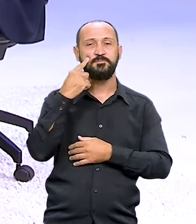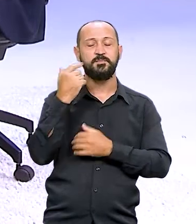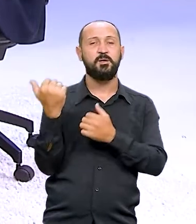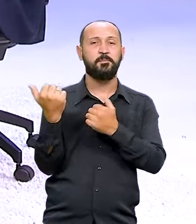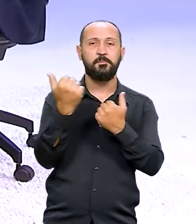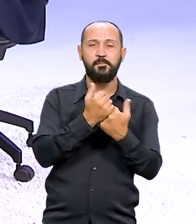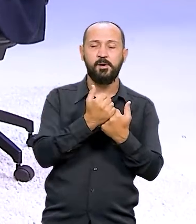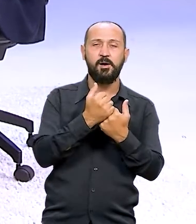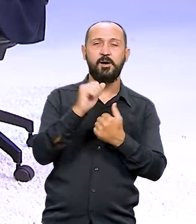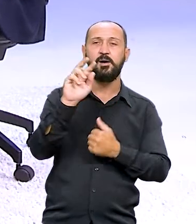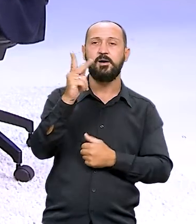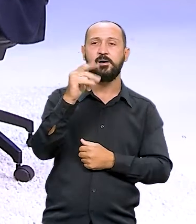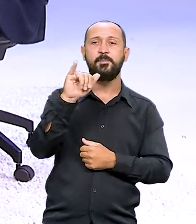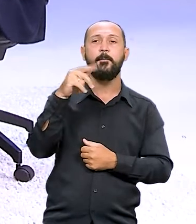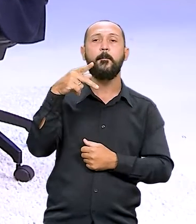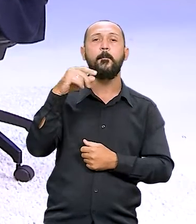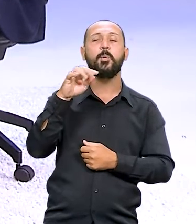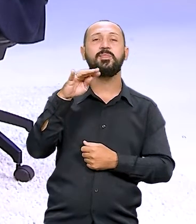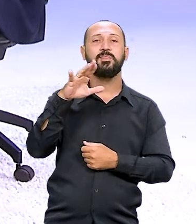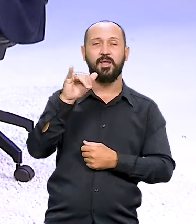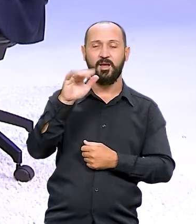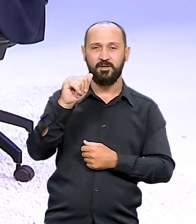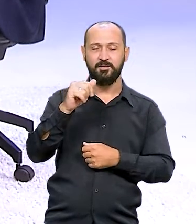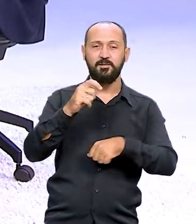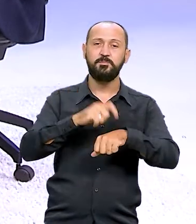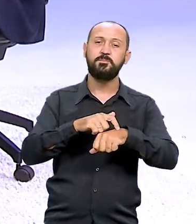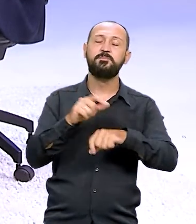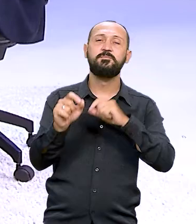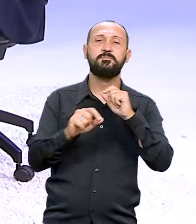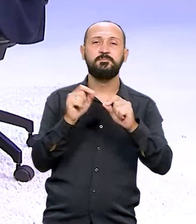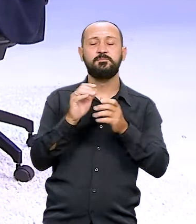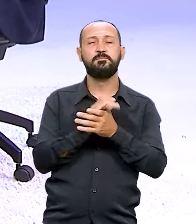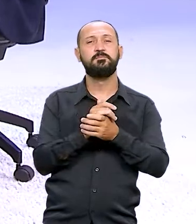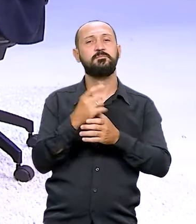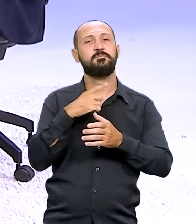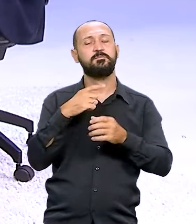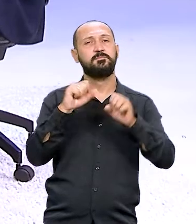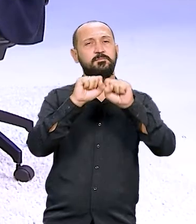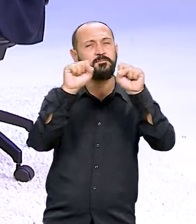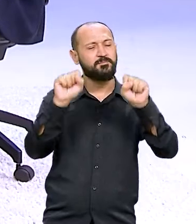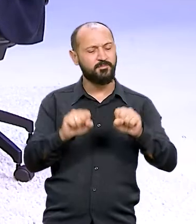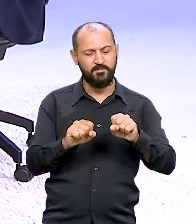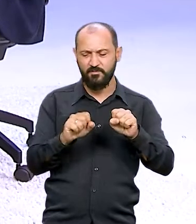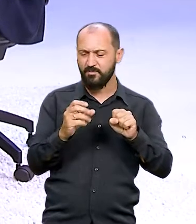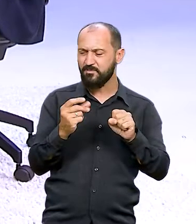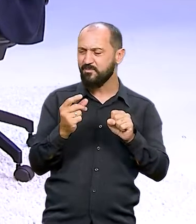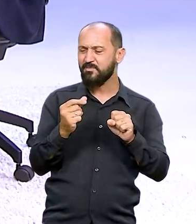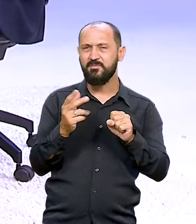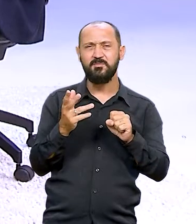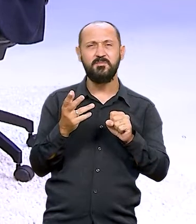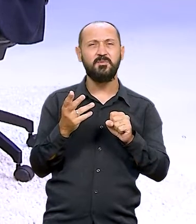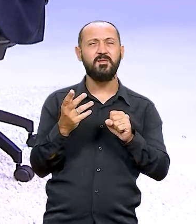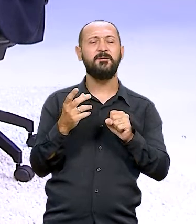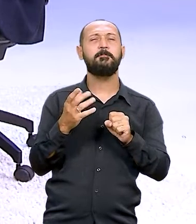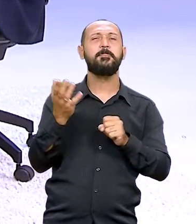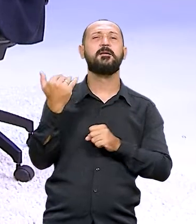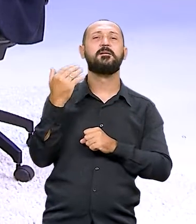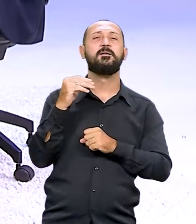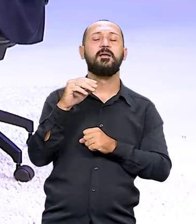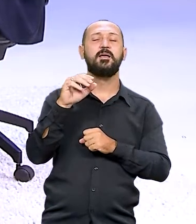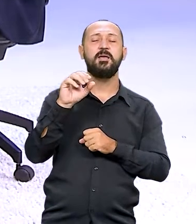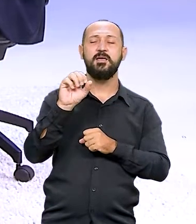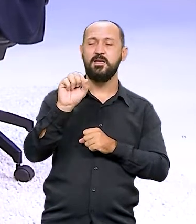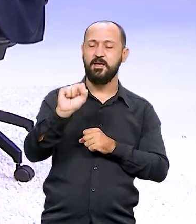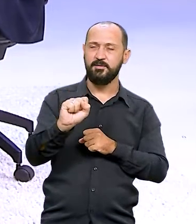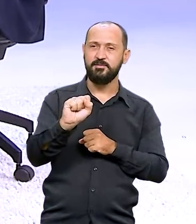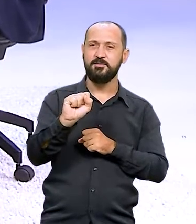modalidade... veio para substituir a hipoteca, é isso? Exatamente. Ela veio no momento em que a gente tinha o sistema... aquele